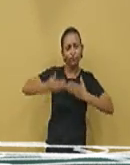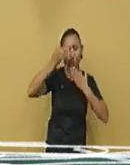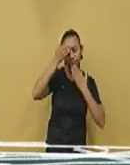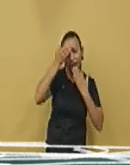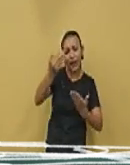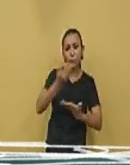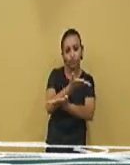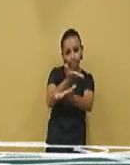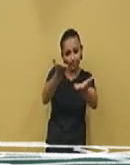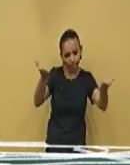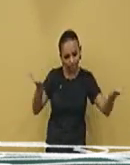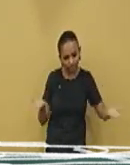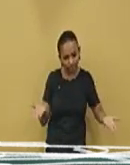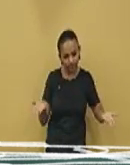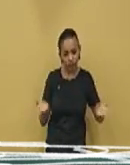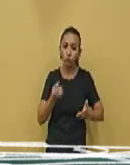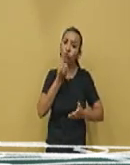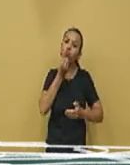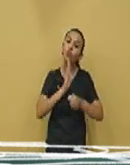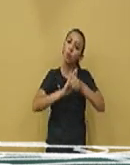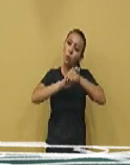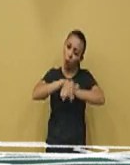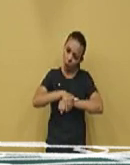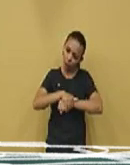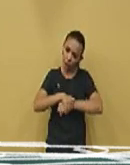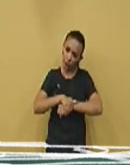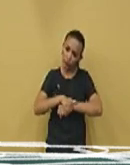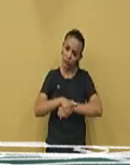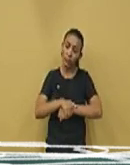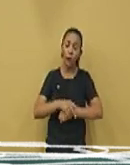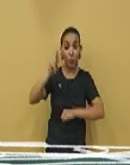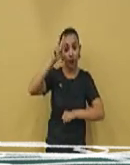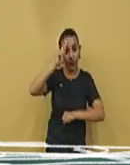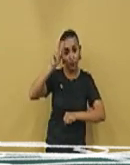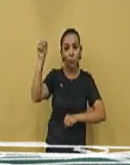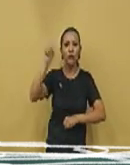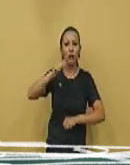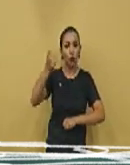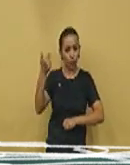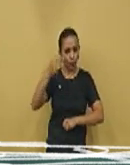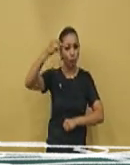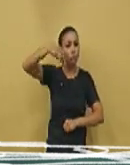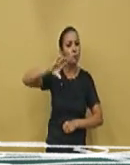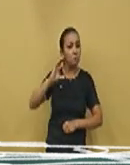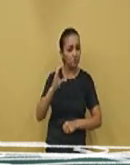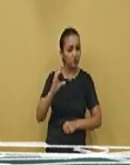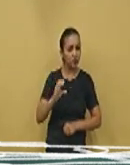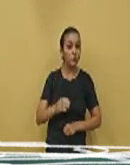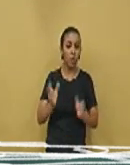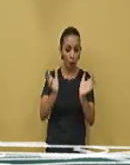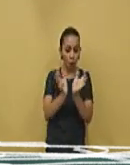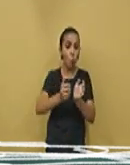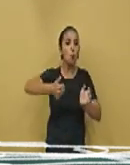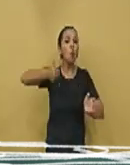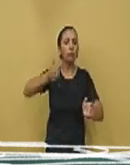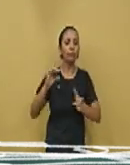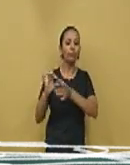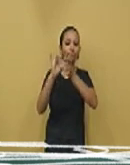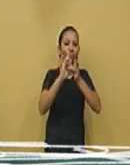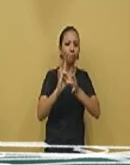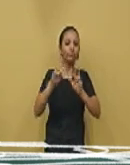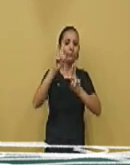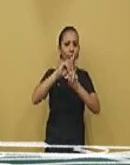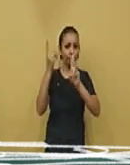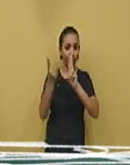a todos. Boa noite, e se lembrem que dia 12 de março é Chapa 1, Unidade UFGD.